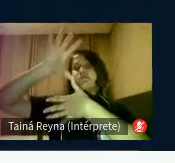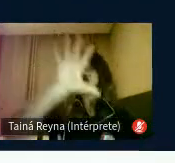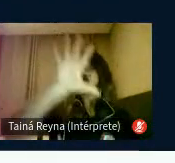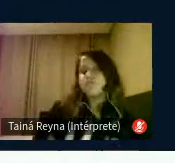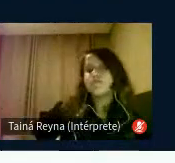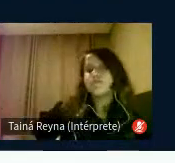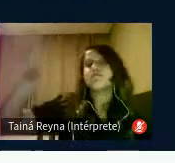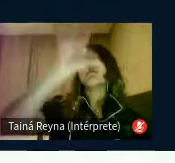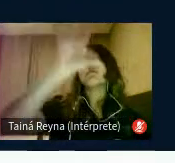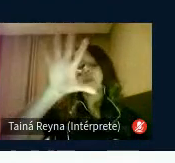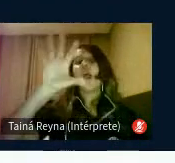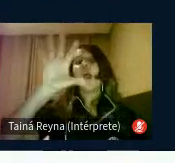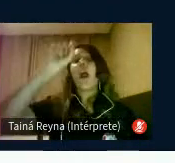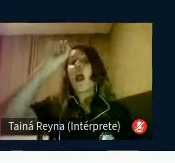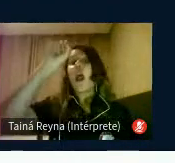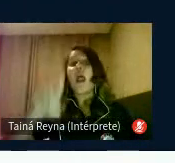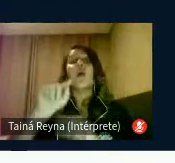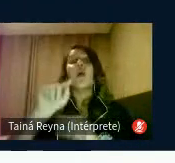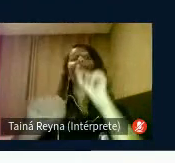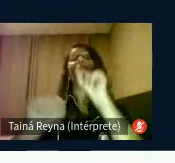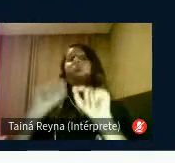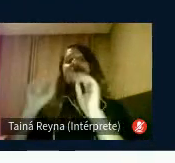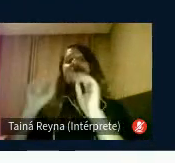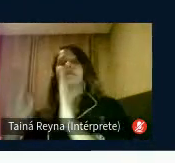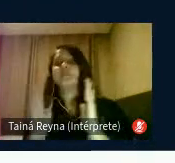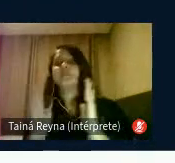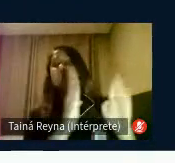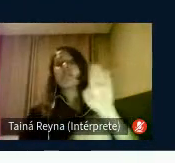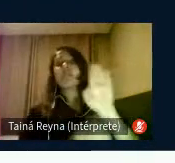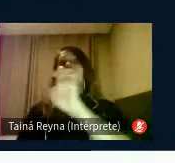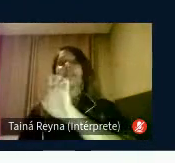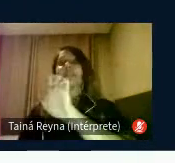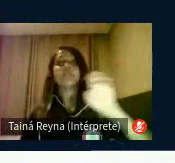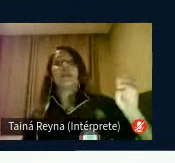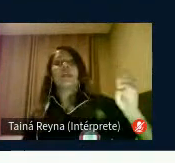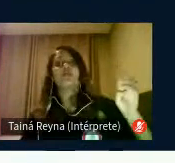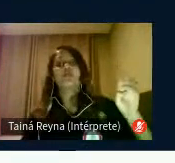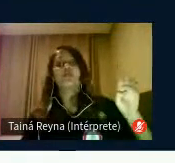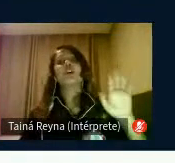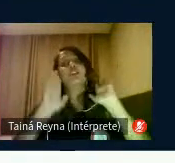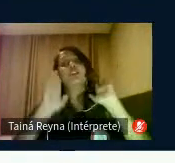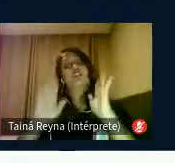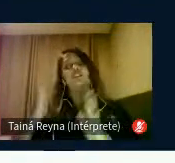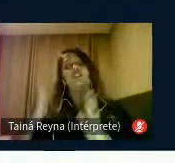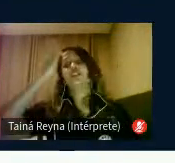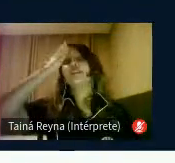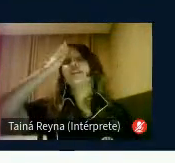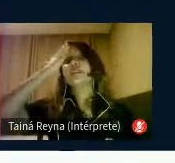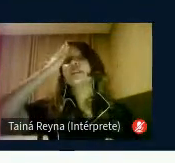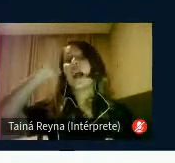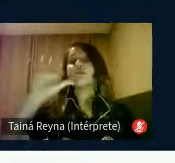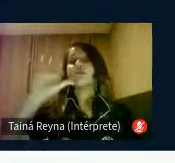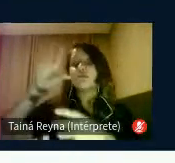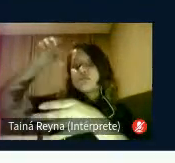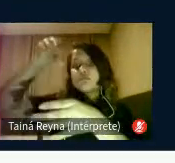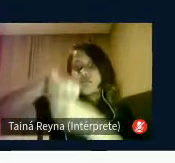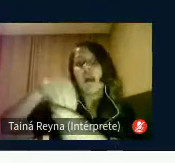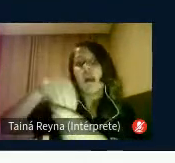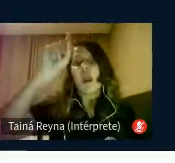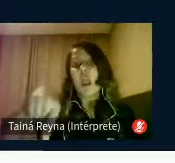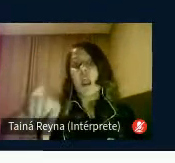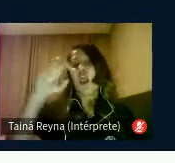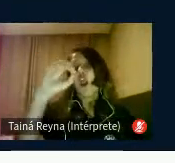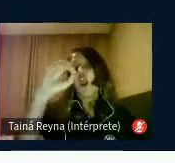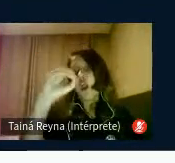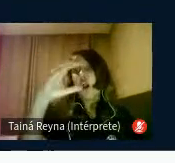do lado esquerdo do meridiano de Greenwich. Então, a gente já sabe que ele está no hemisfério ocidental, tá? Então, a gente